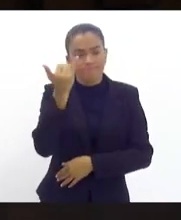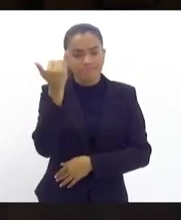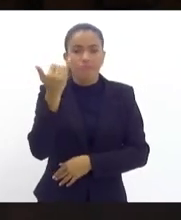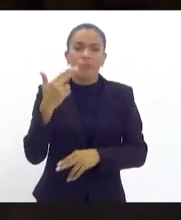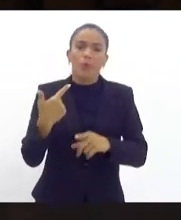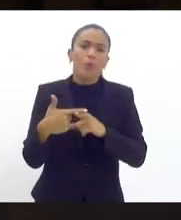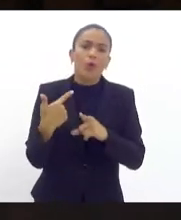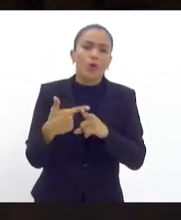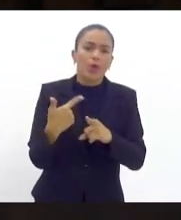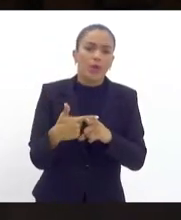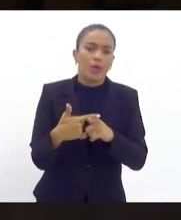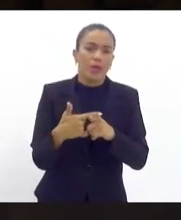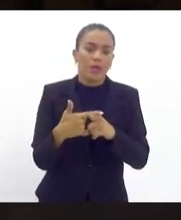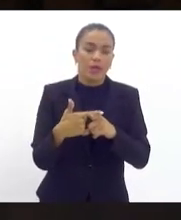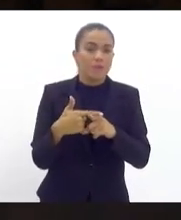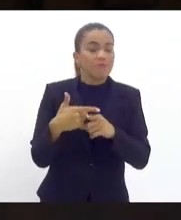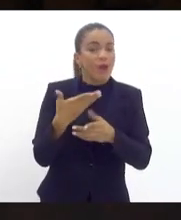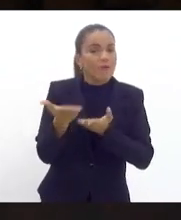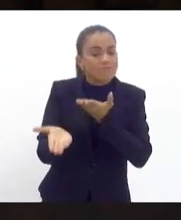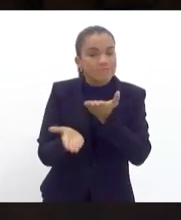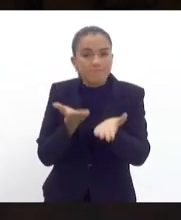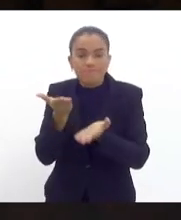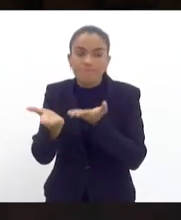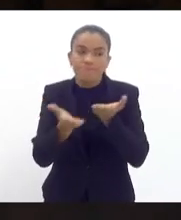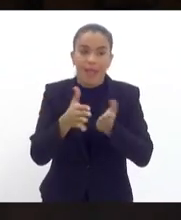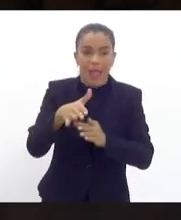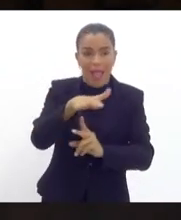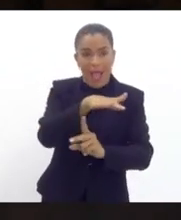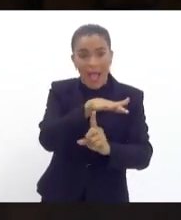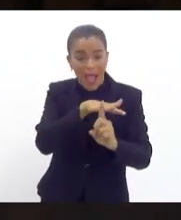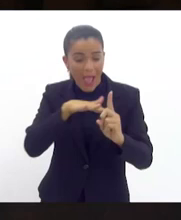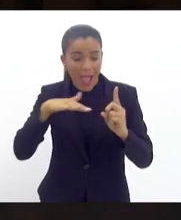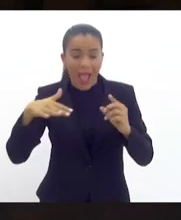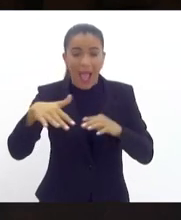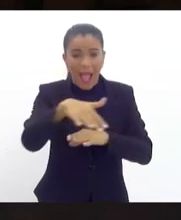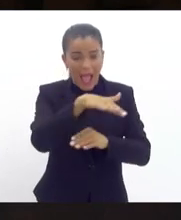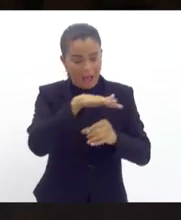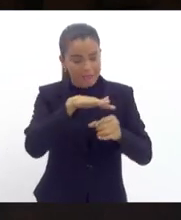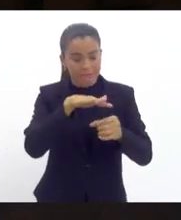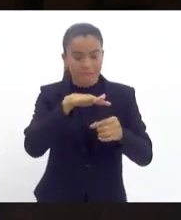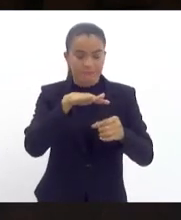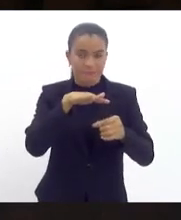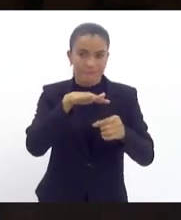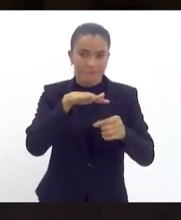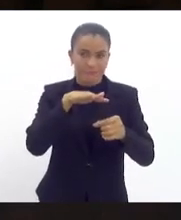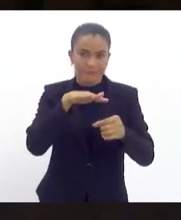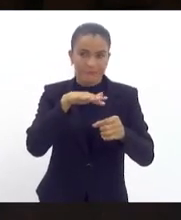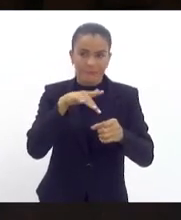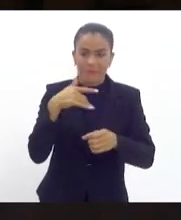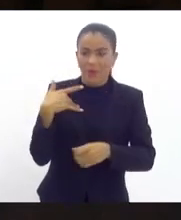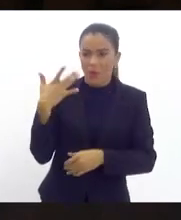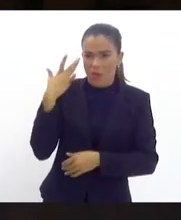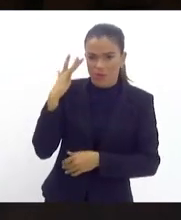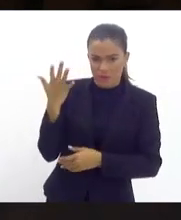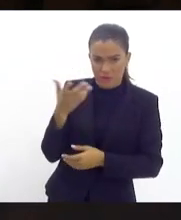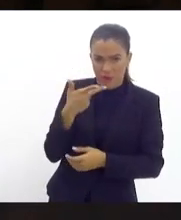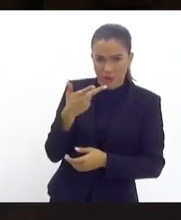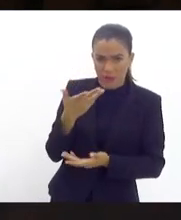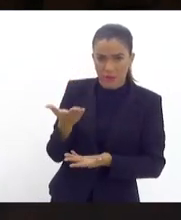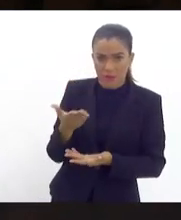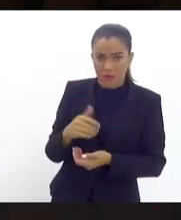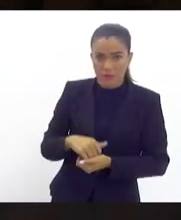porque vai estar atendendo ali aquela região onde tem muitos jovens acho que o Jaime que pode